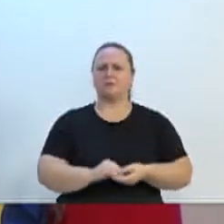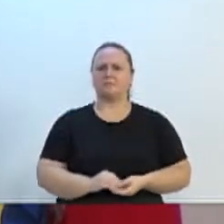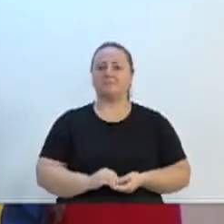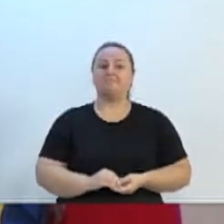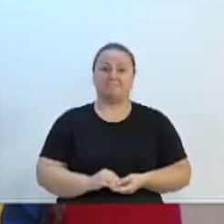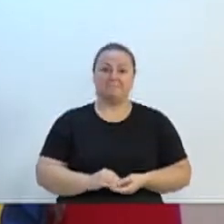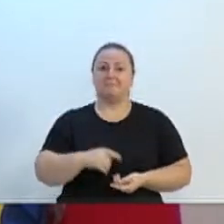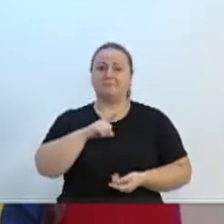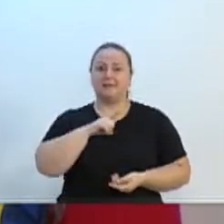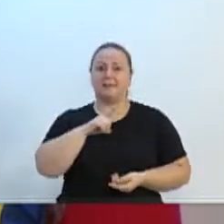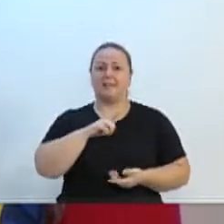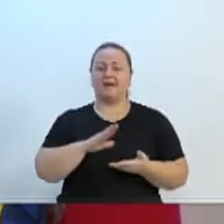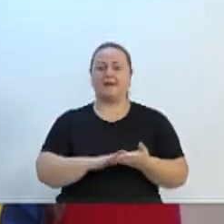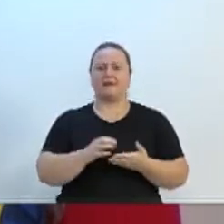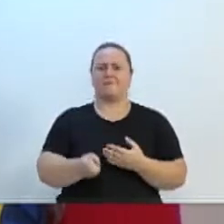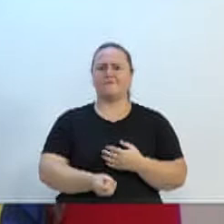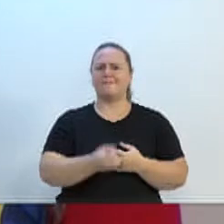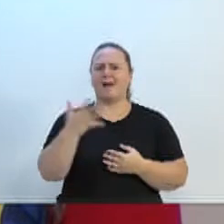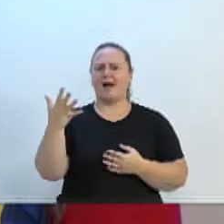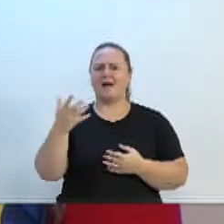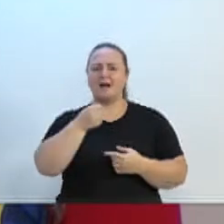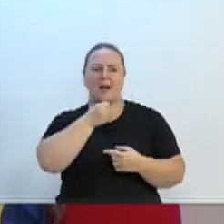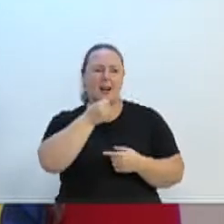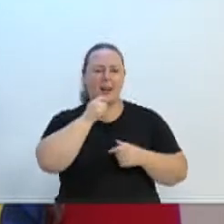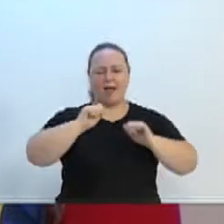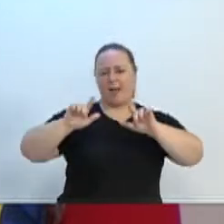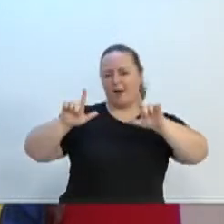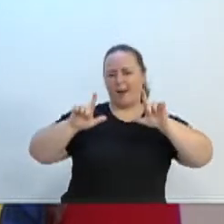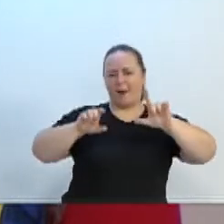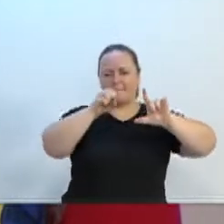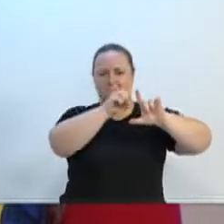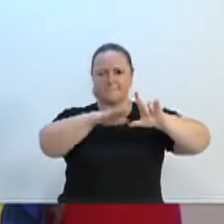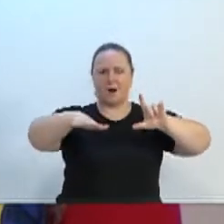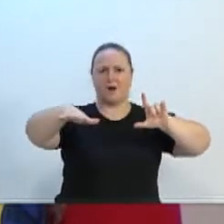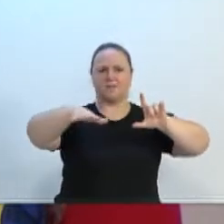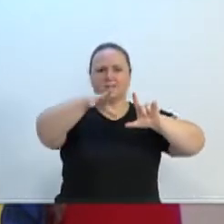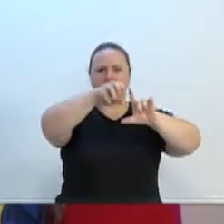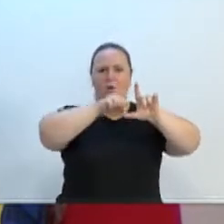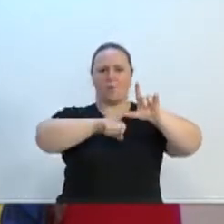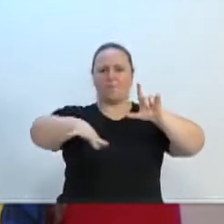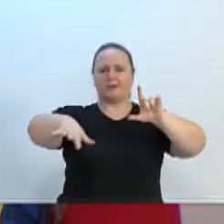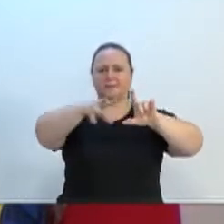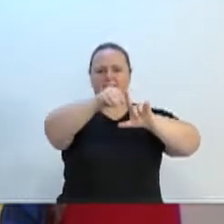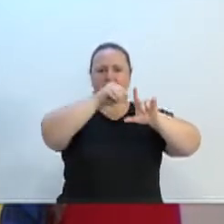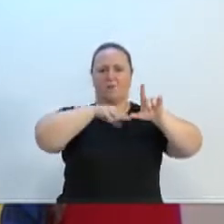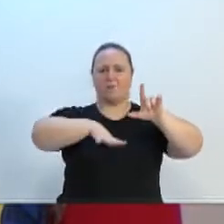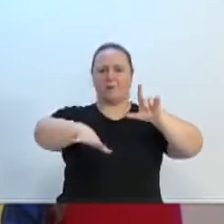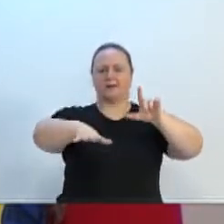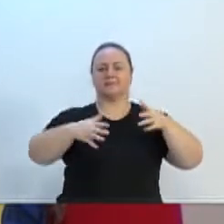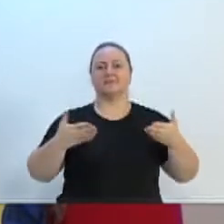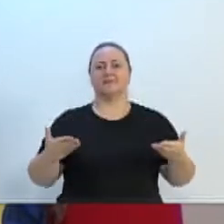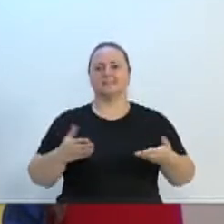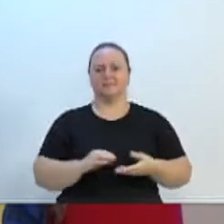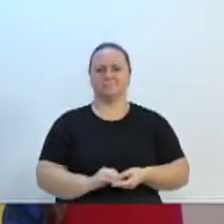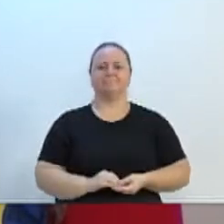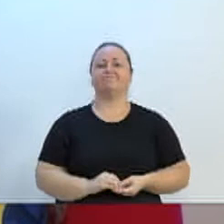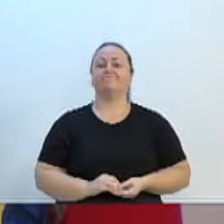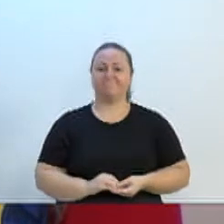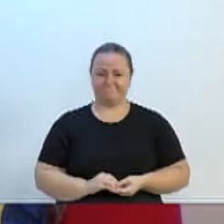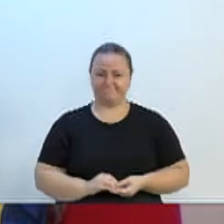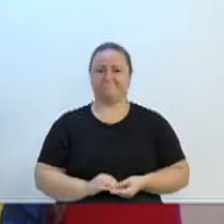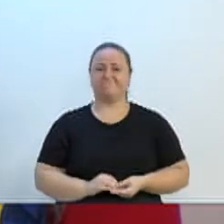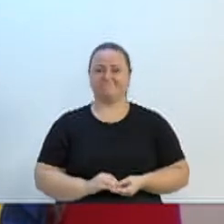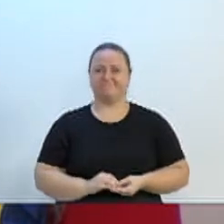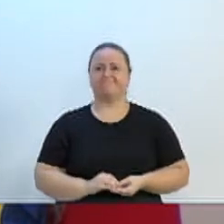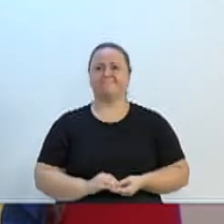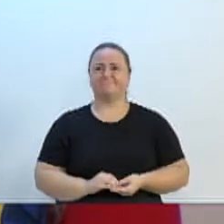jornalista que não deveria estar lá. Viu, líder do governo? E nós pagamos ele aqui. E faz parte do Capivara Linguaruda, que nós já